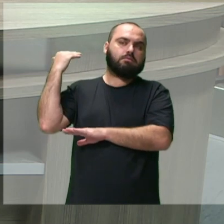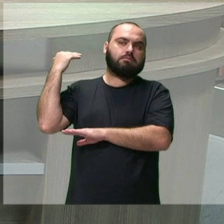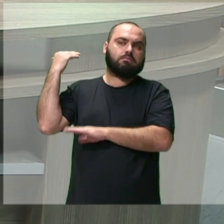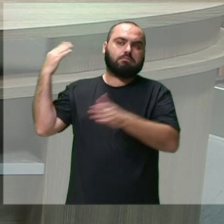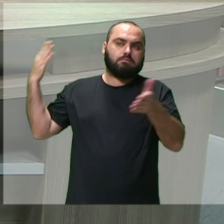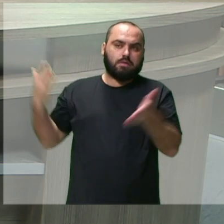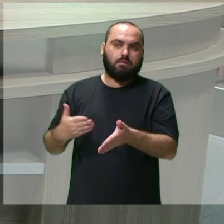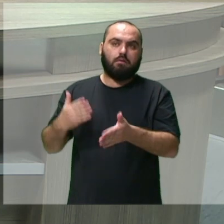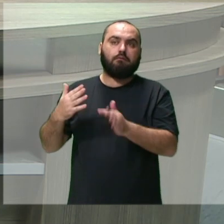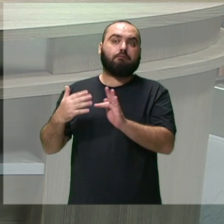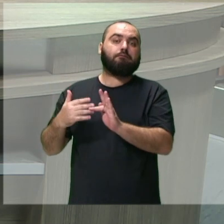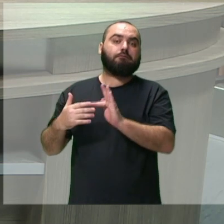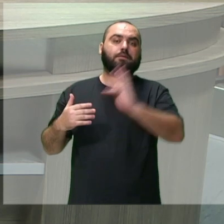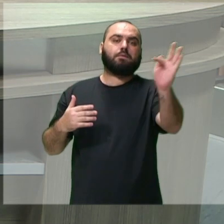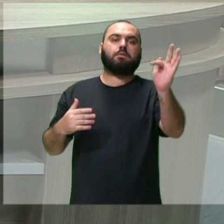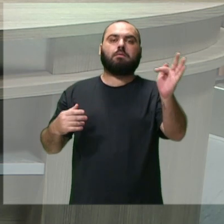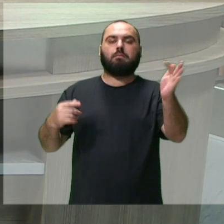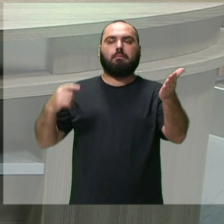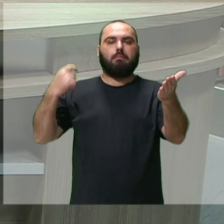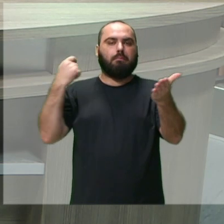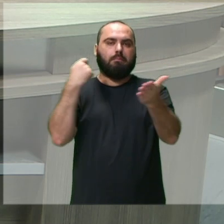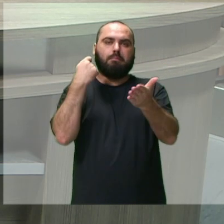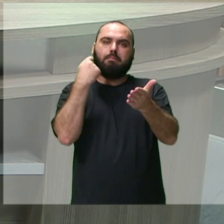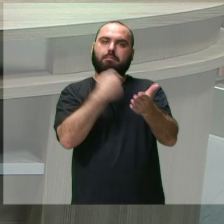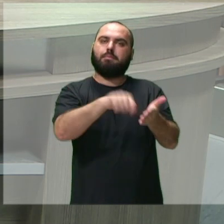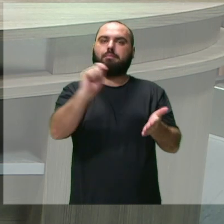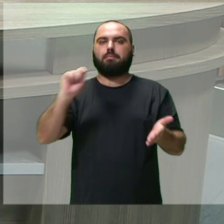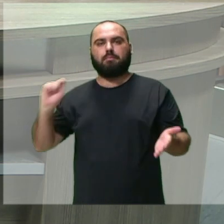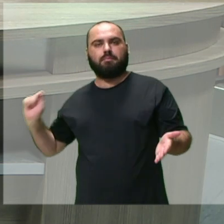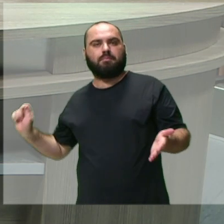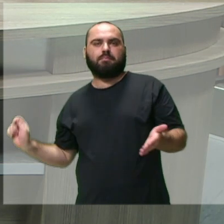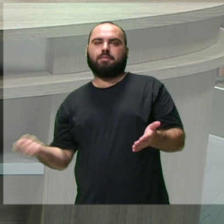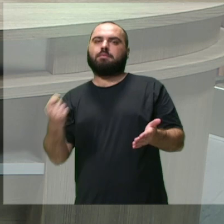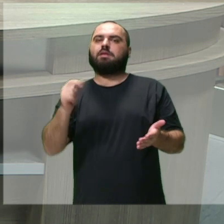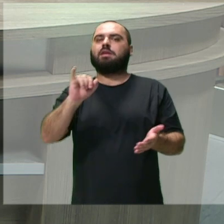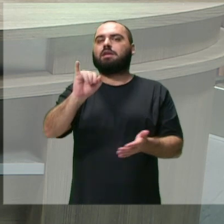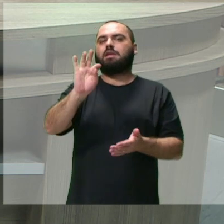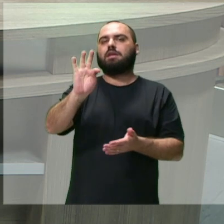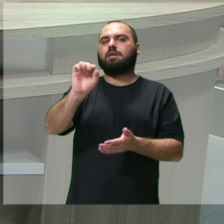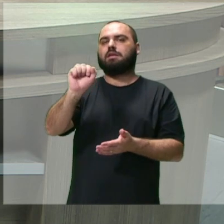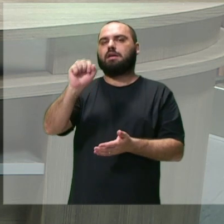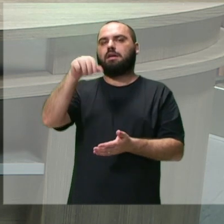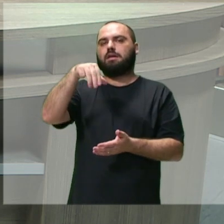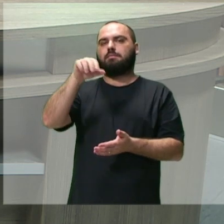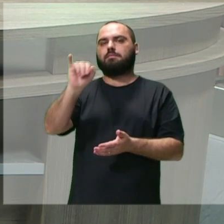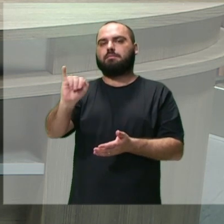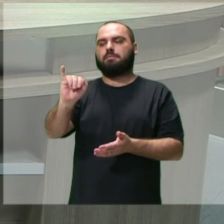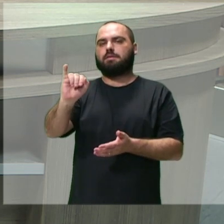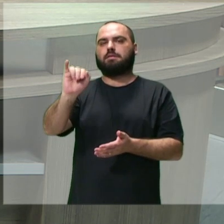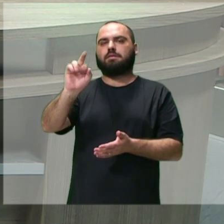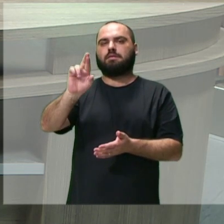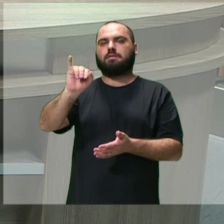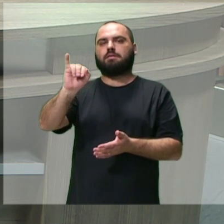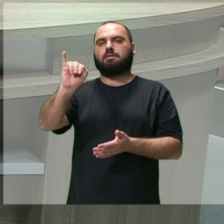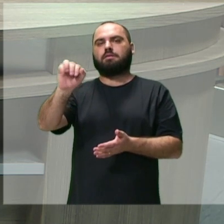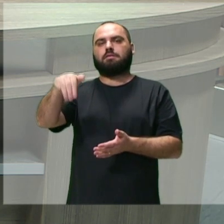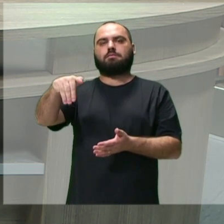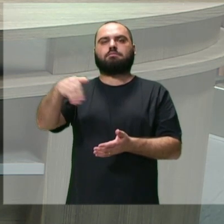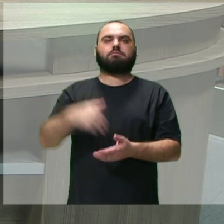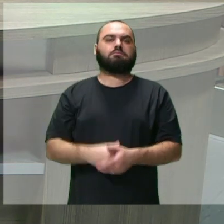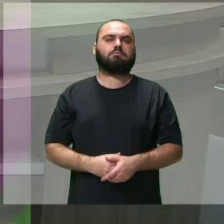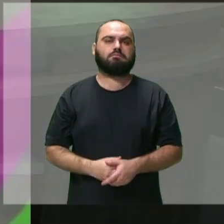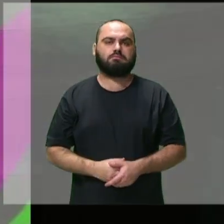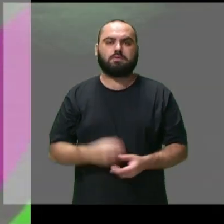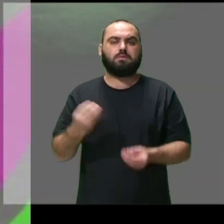futuro do tênis no Itamirim? Porque ele já tem uma história dentro da cidade, né? Ele é presente hoje e